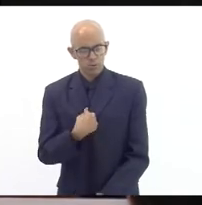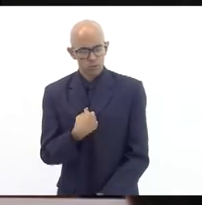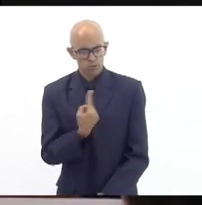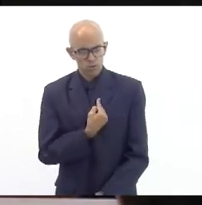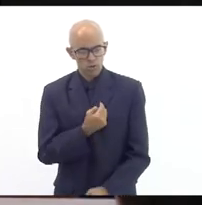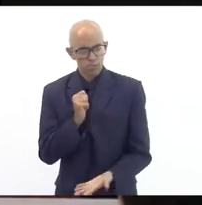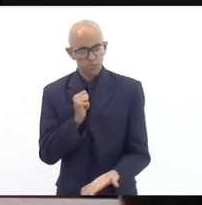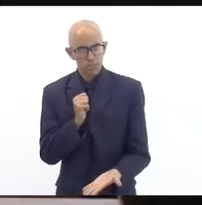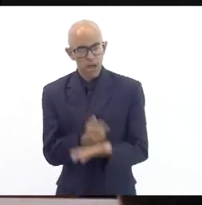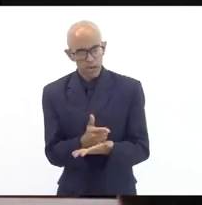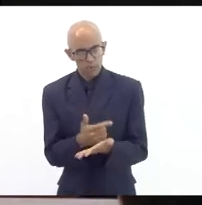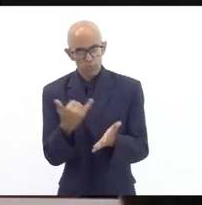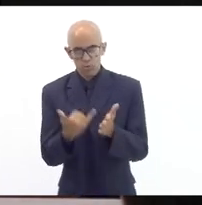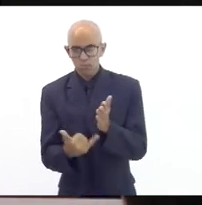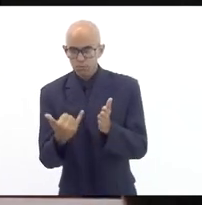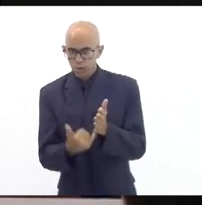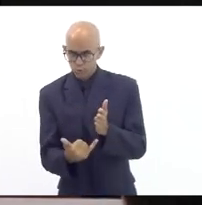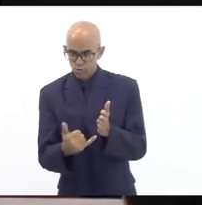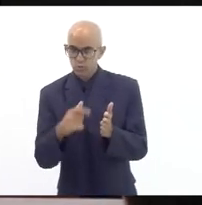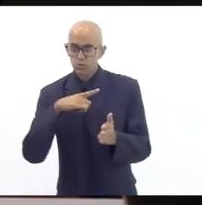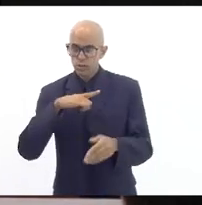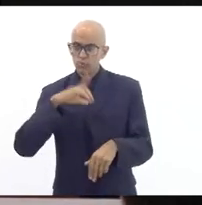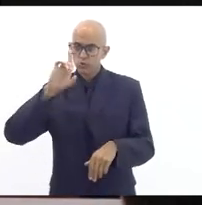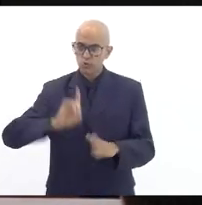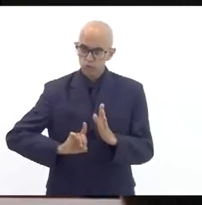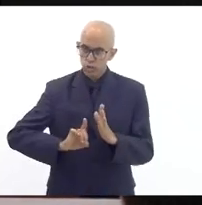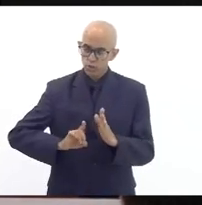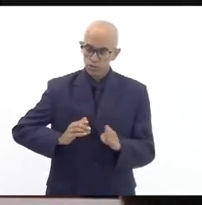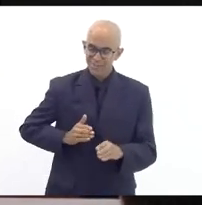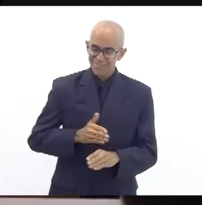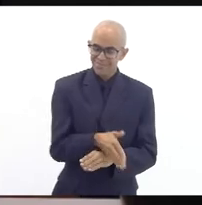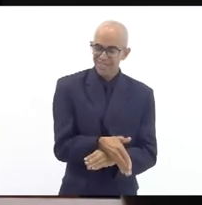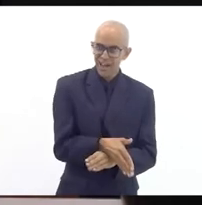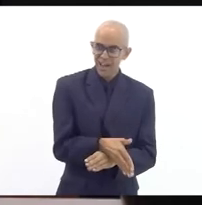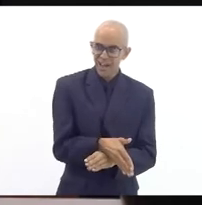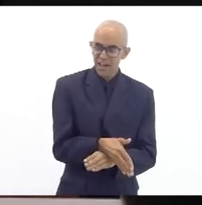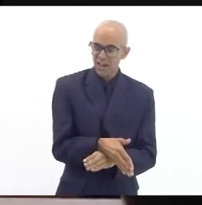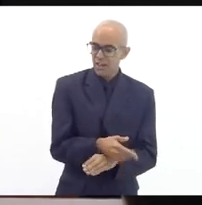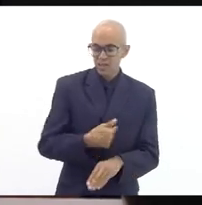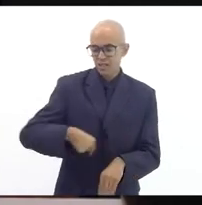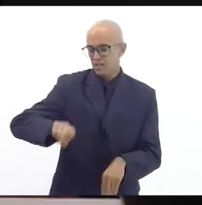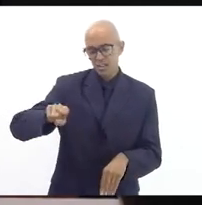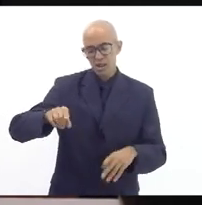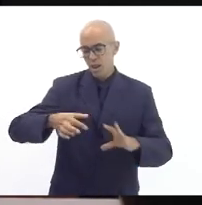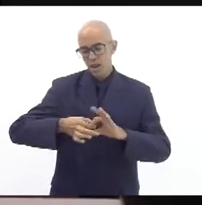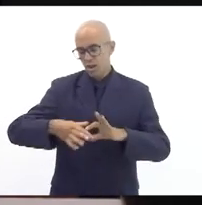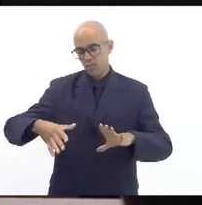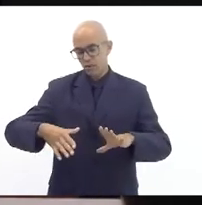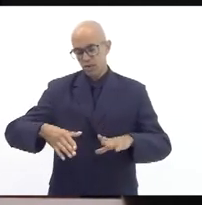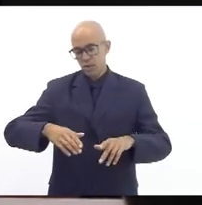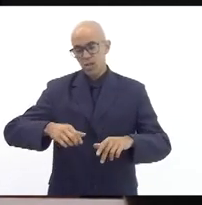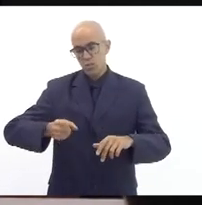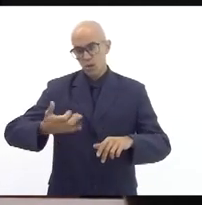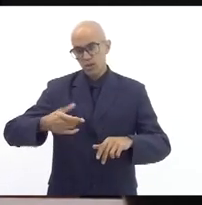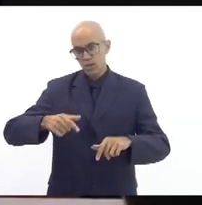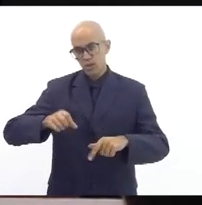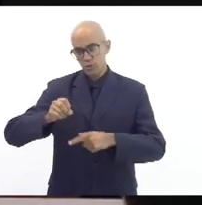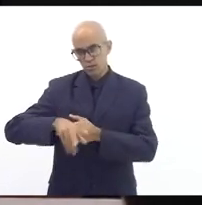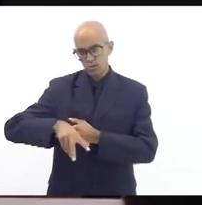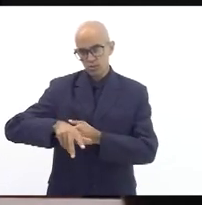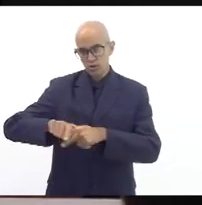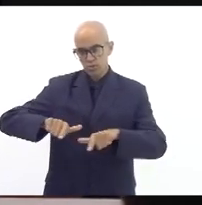contribuintes, temos o direito de ir e vir, e ao ir para o mercado de trabalho, a gente